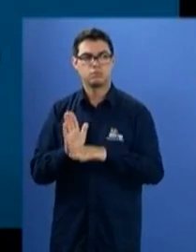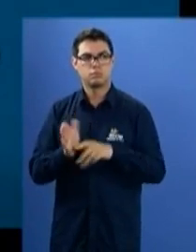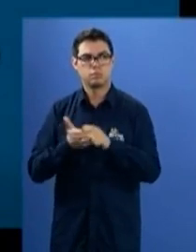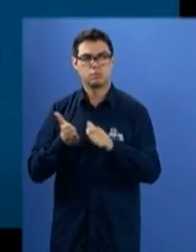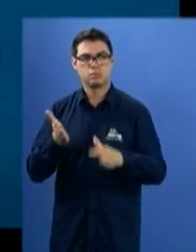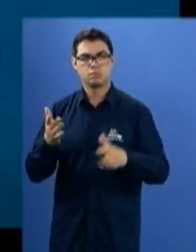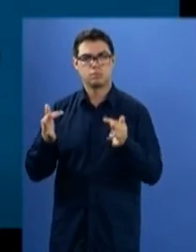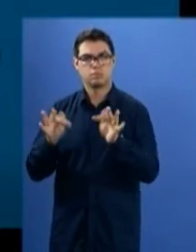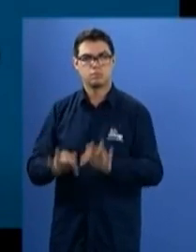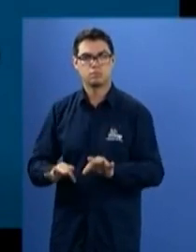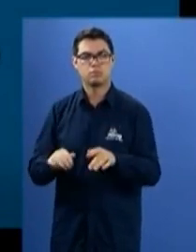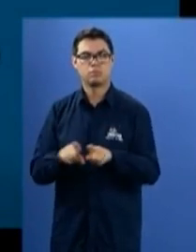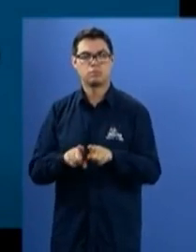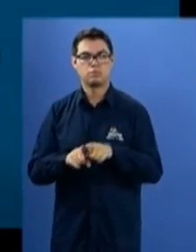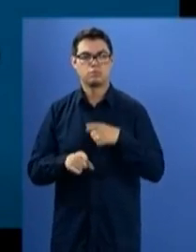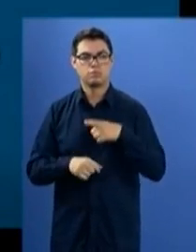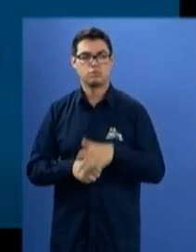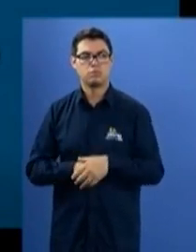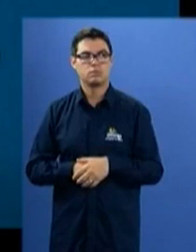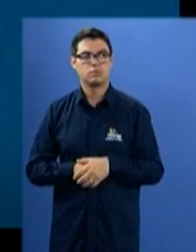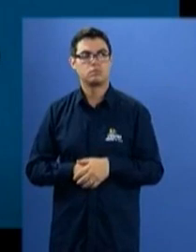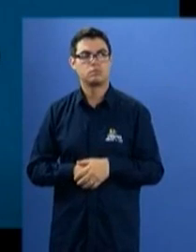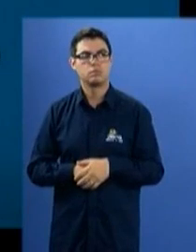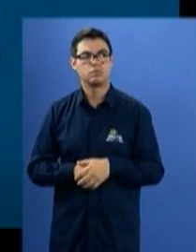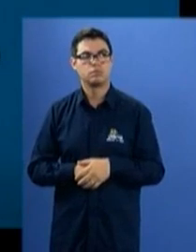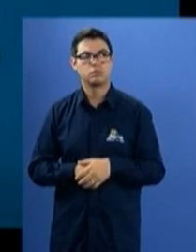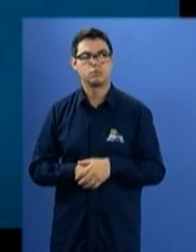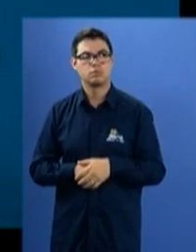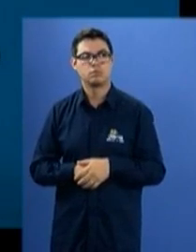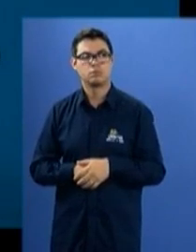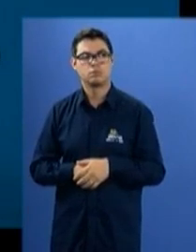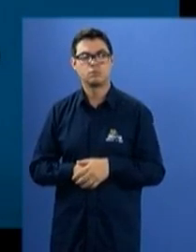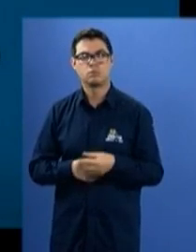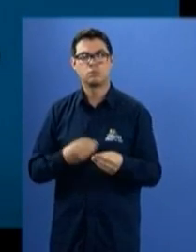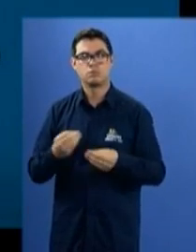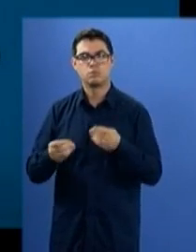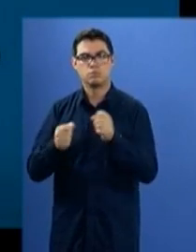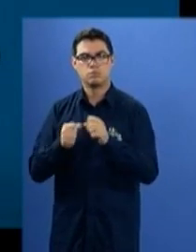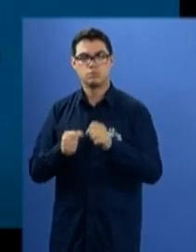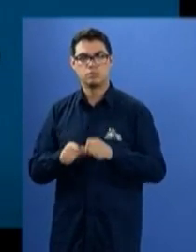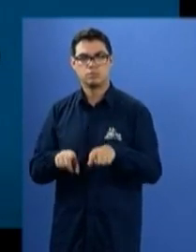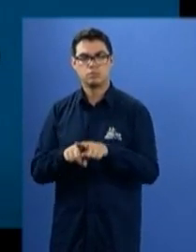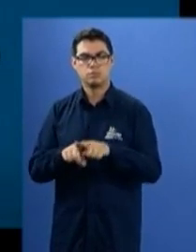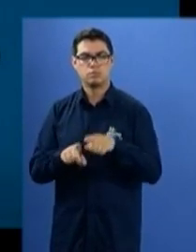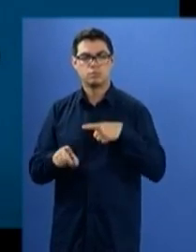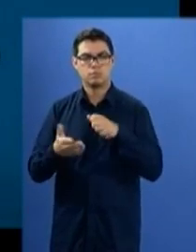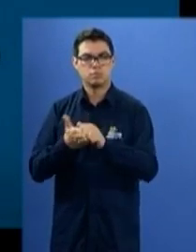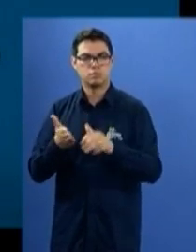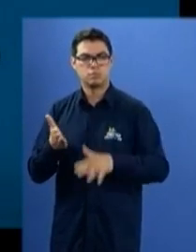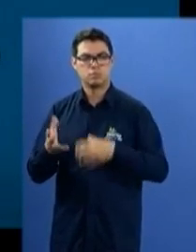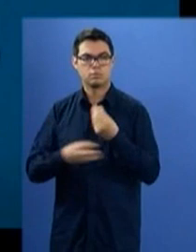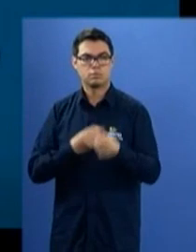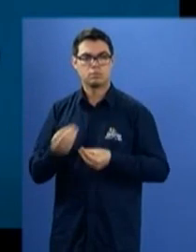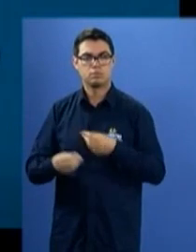de finalização. E o que são essas atividades de finalização? São atividades onde, por exemplo,